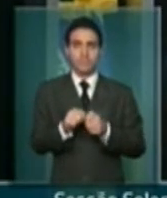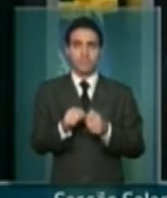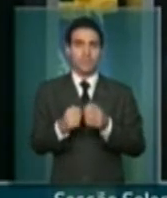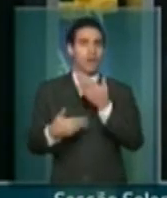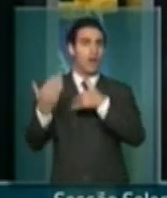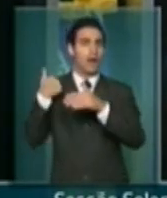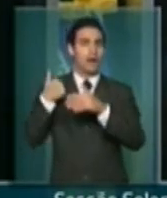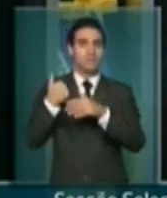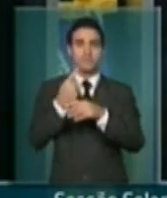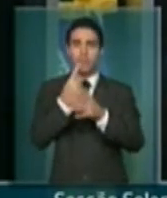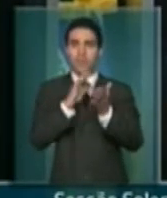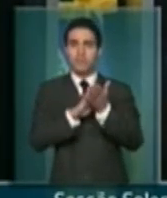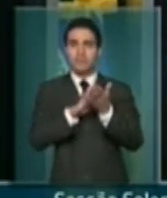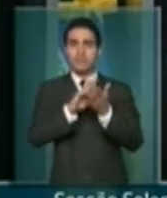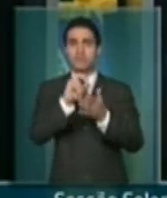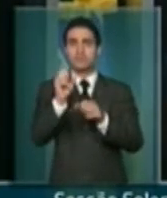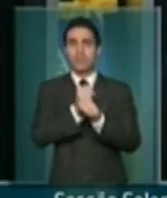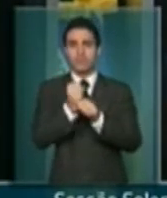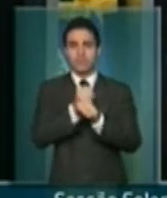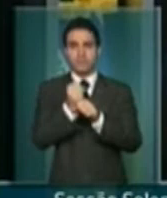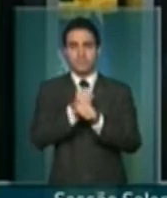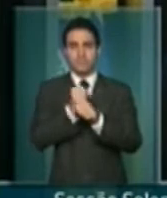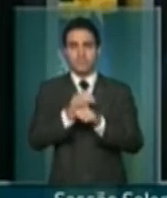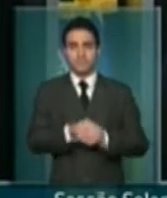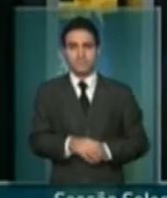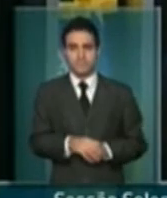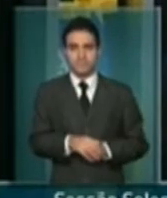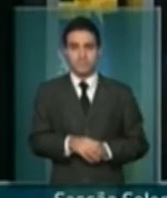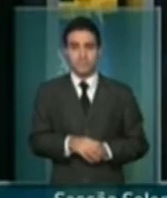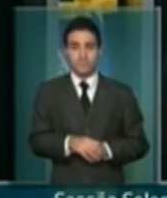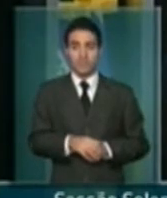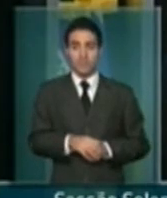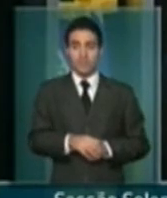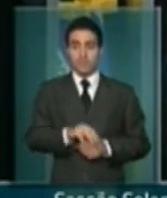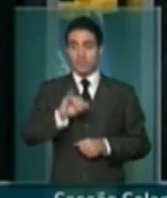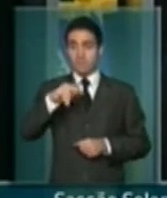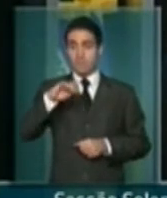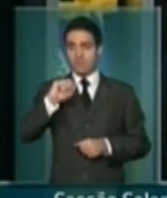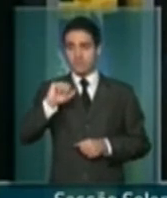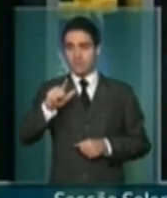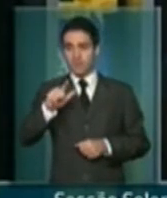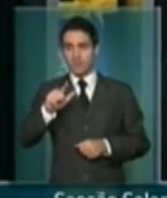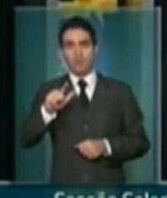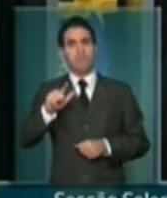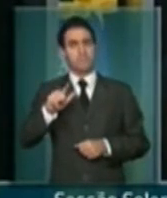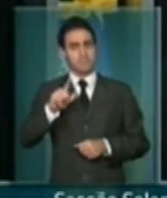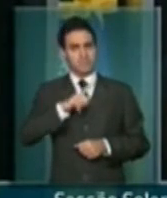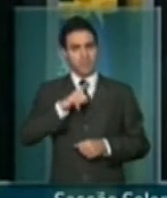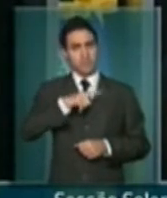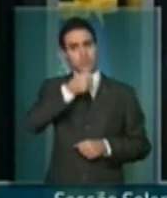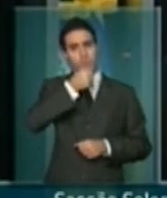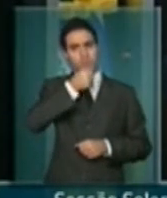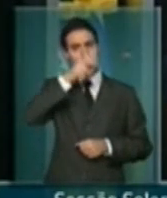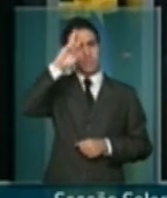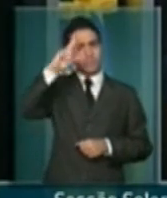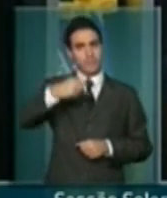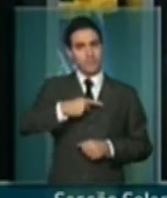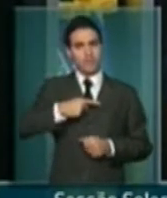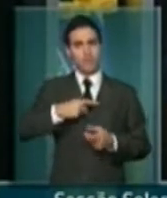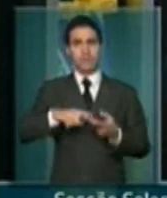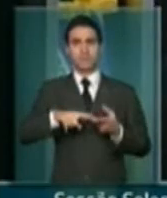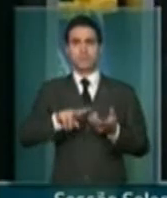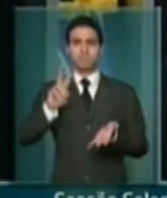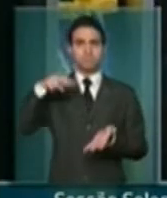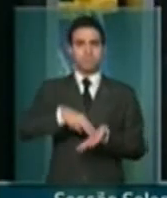50 anos. O Imparcial, um trabalho expressivo do jornalismo independente e